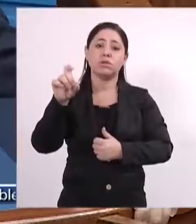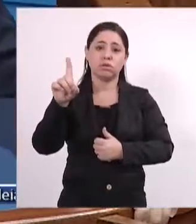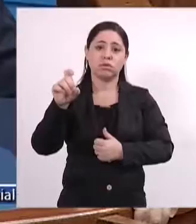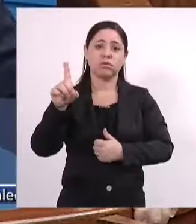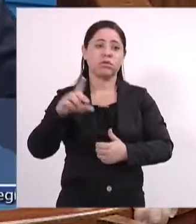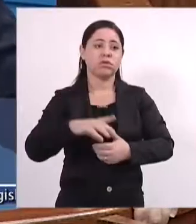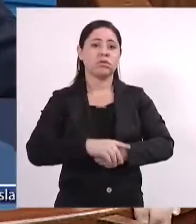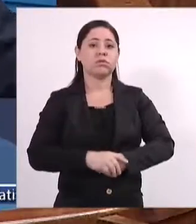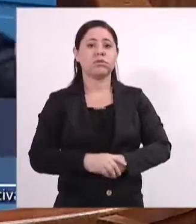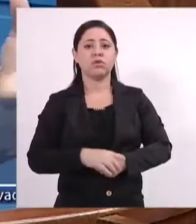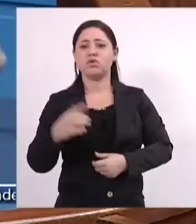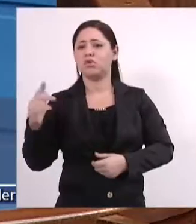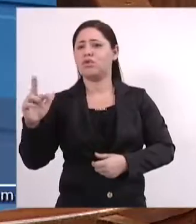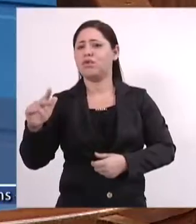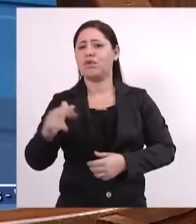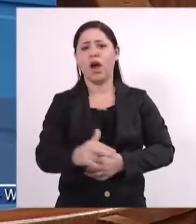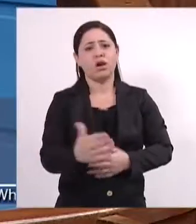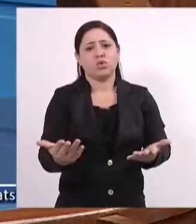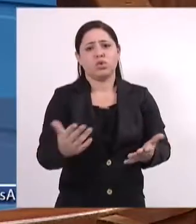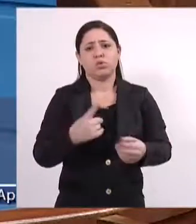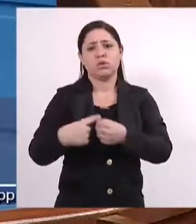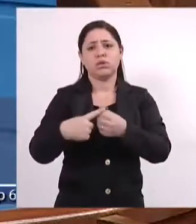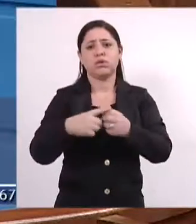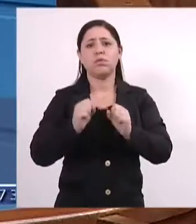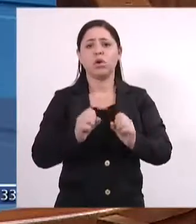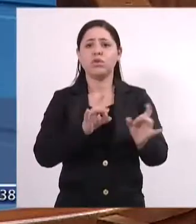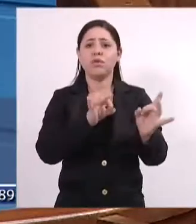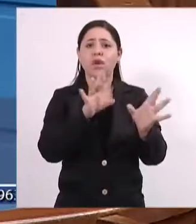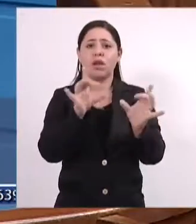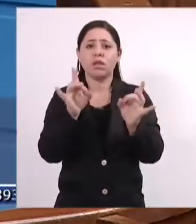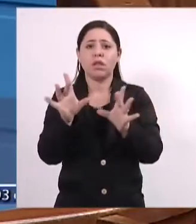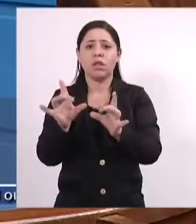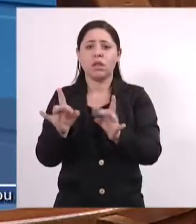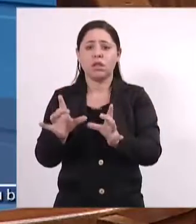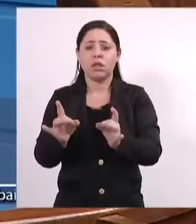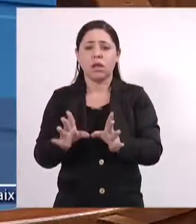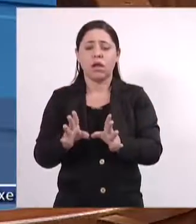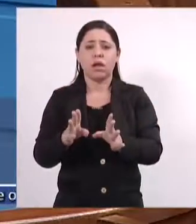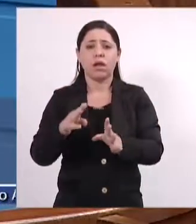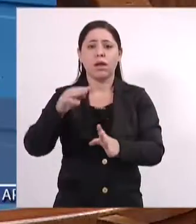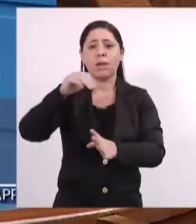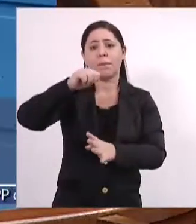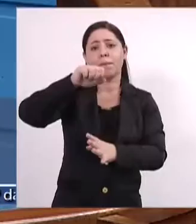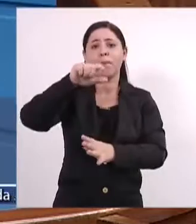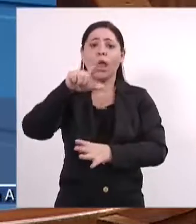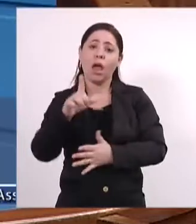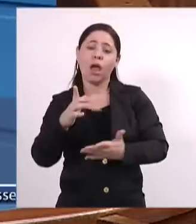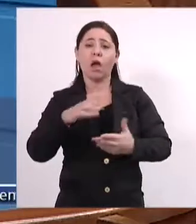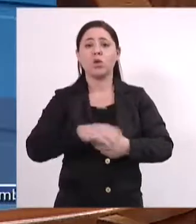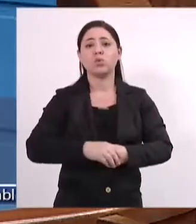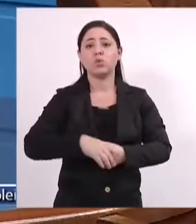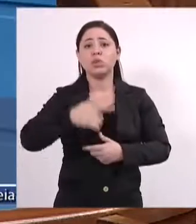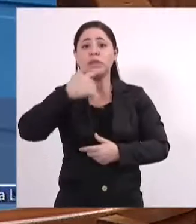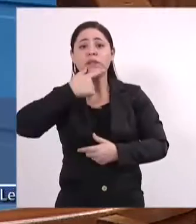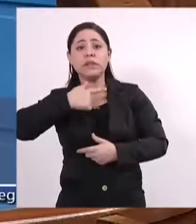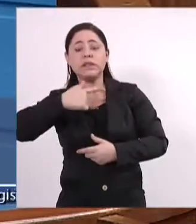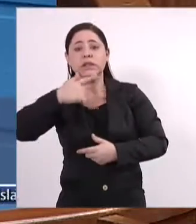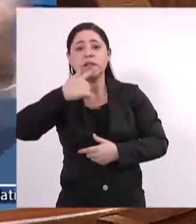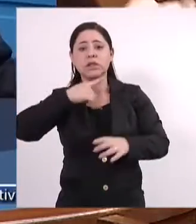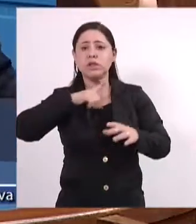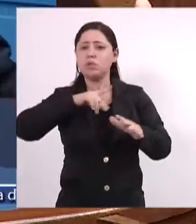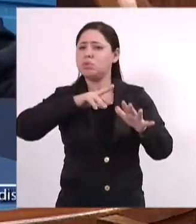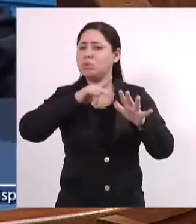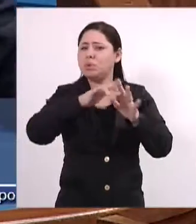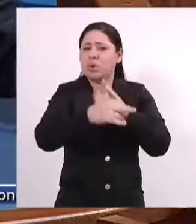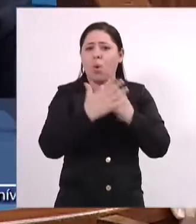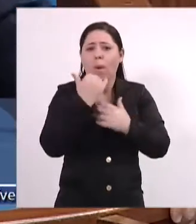vários municípios, ele poderia vender o mel, vender queijos, embutidos,